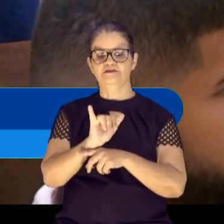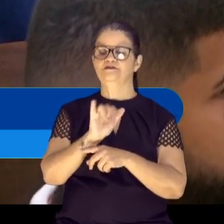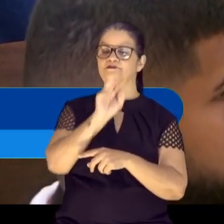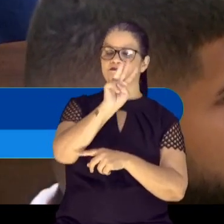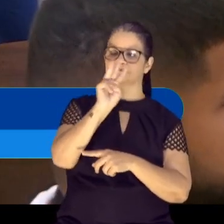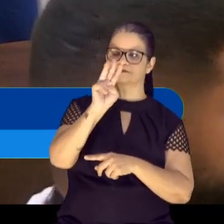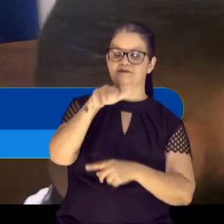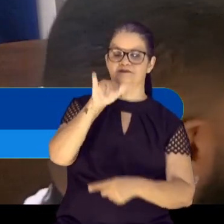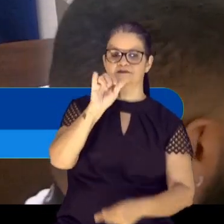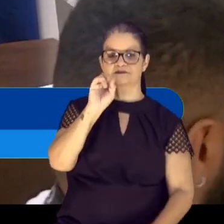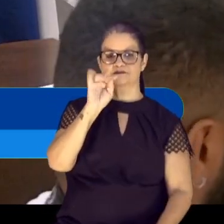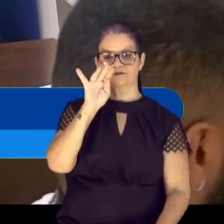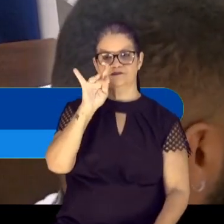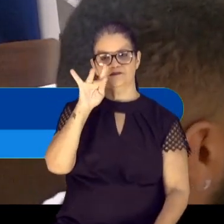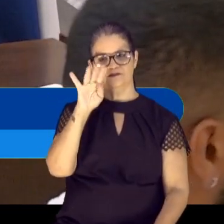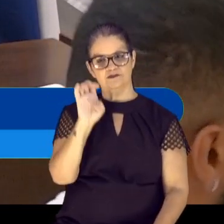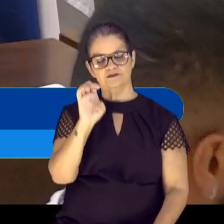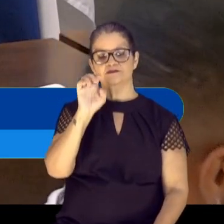link